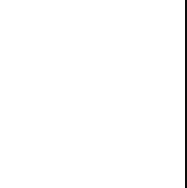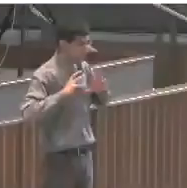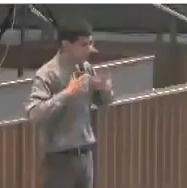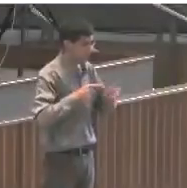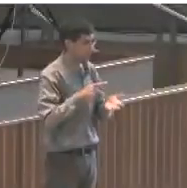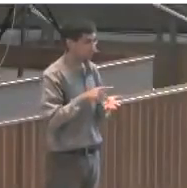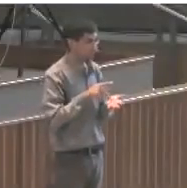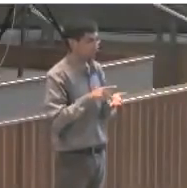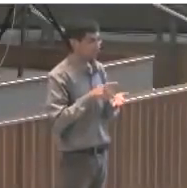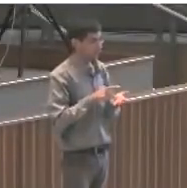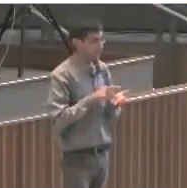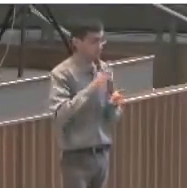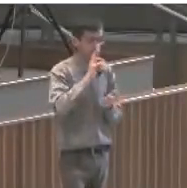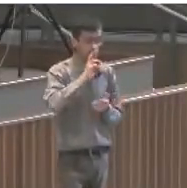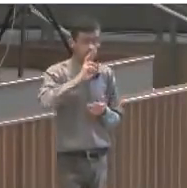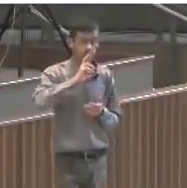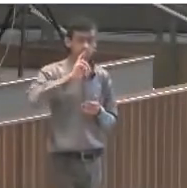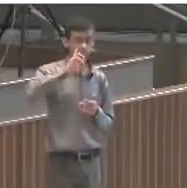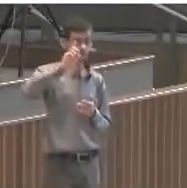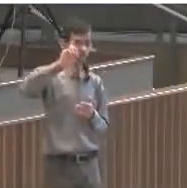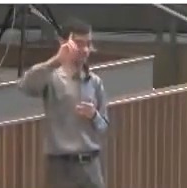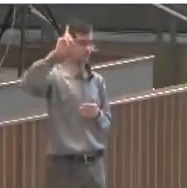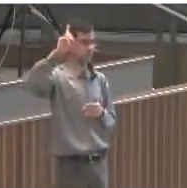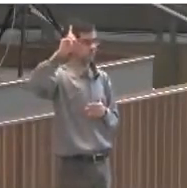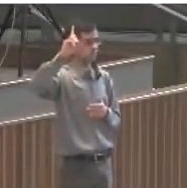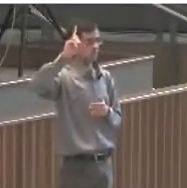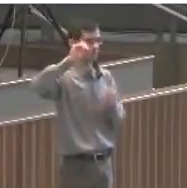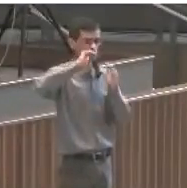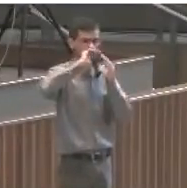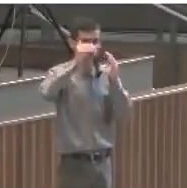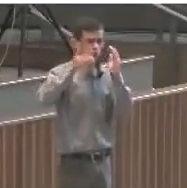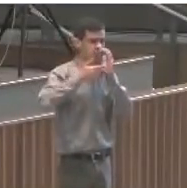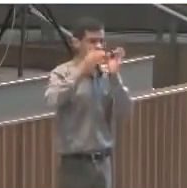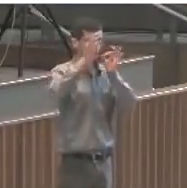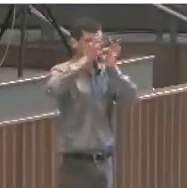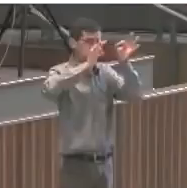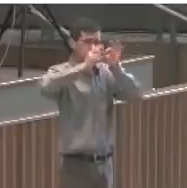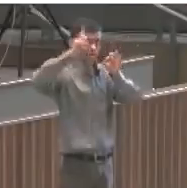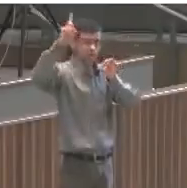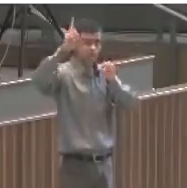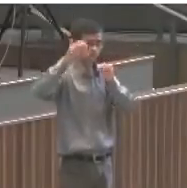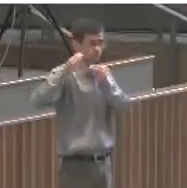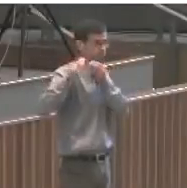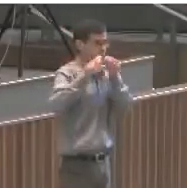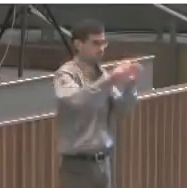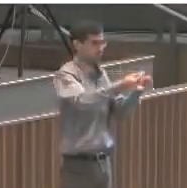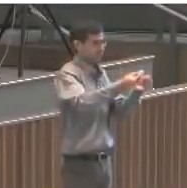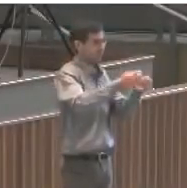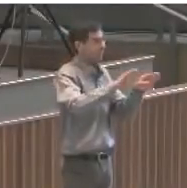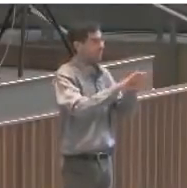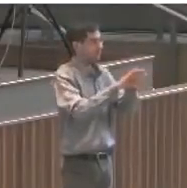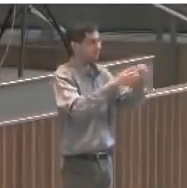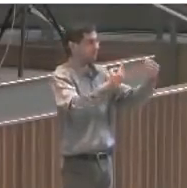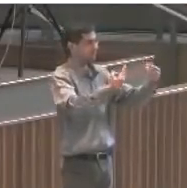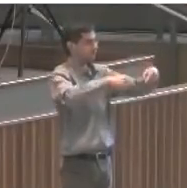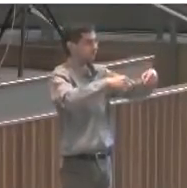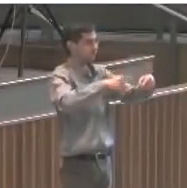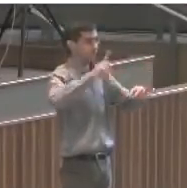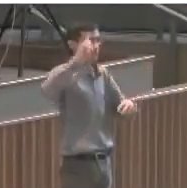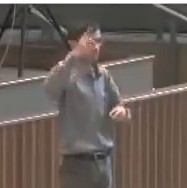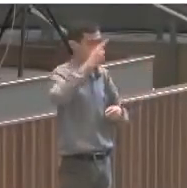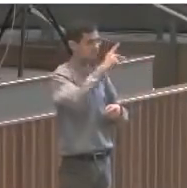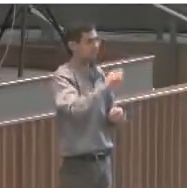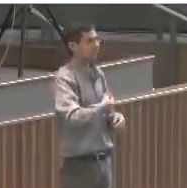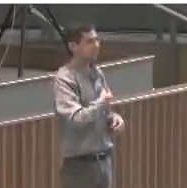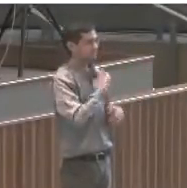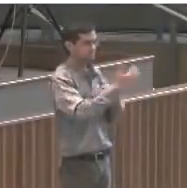de responder às demandas de deus para sua vida e responder aos desafios de deus para sua vida seja